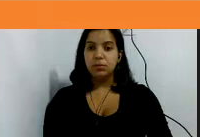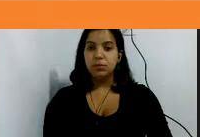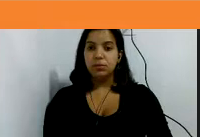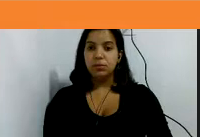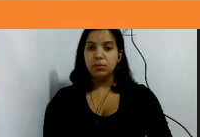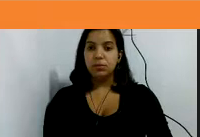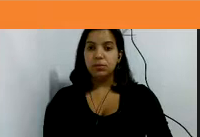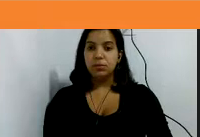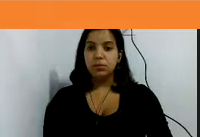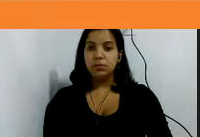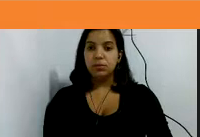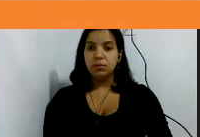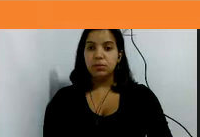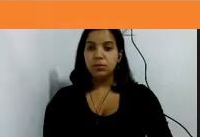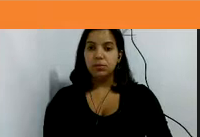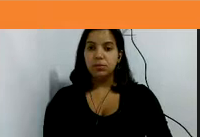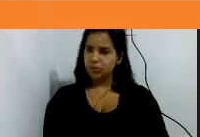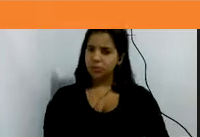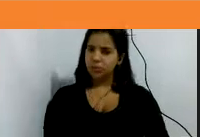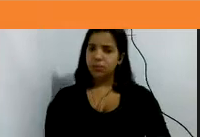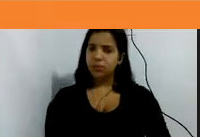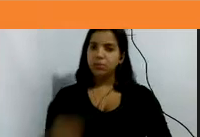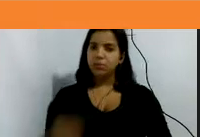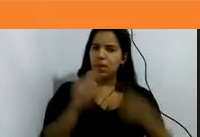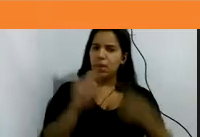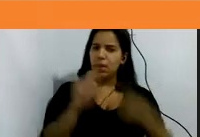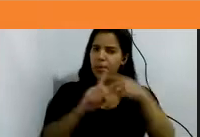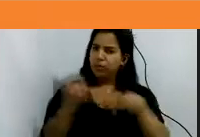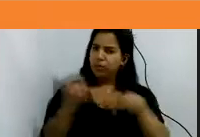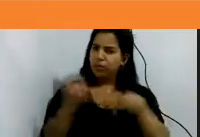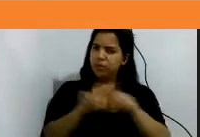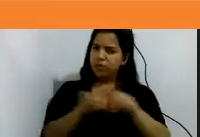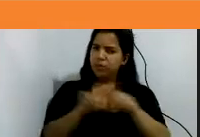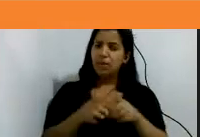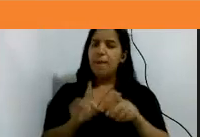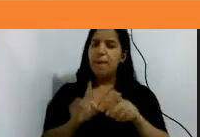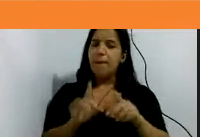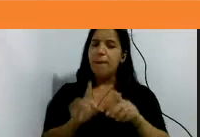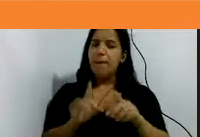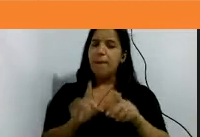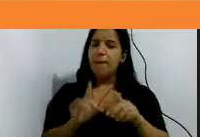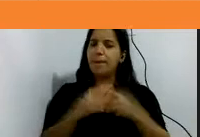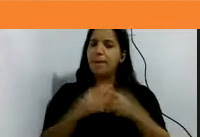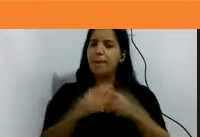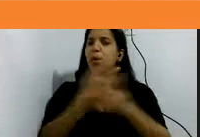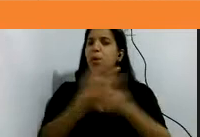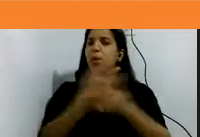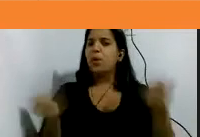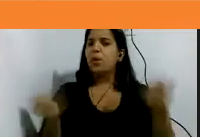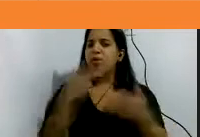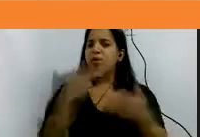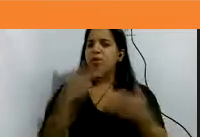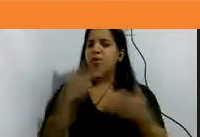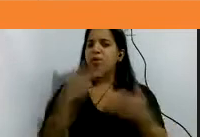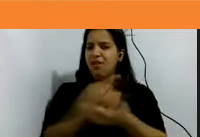A positivo também. A positivo. E tem alguma coisa de errada nesse paciente 5?